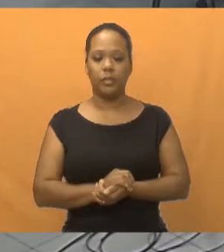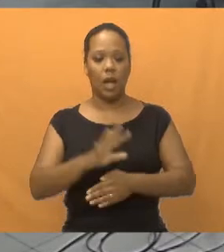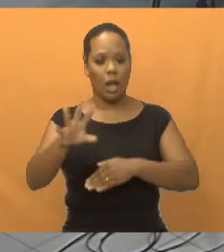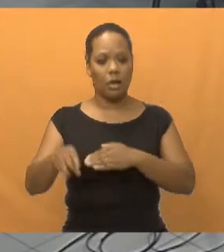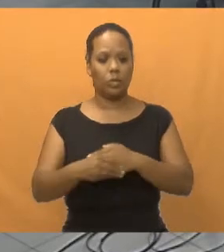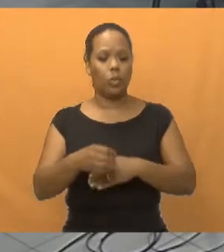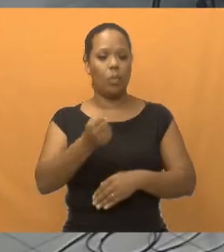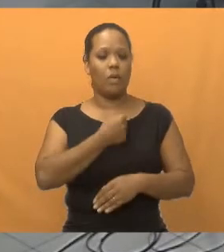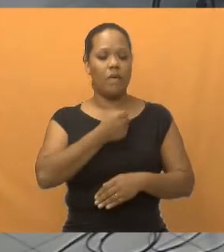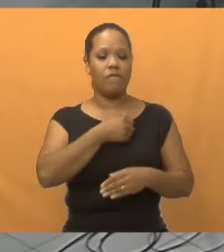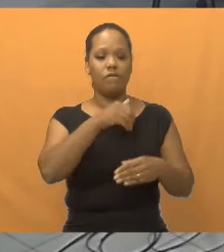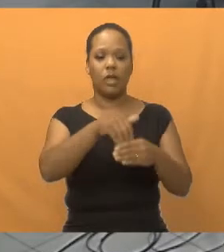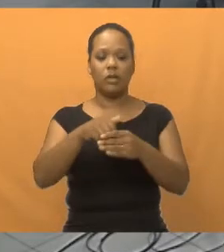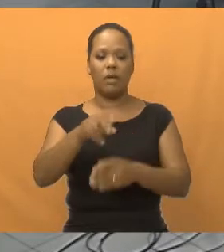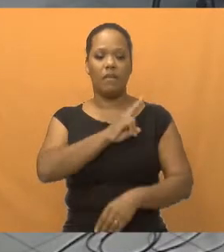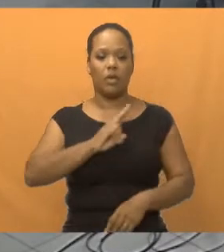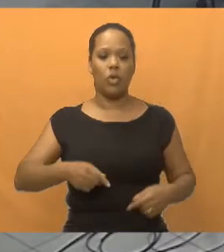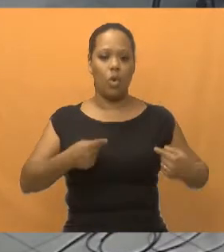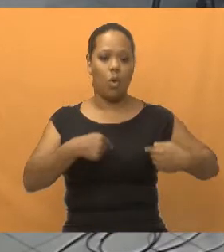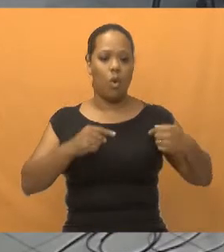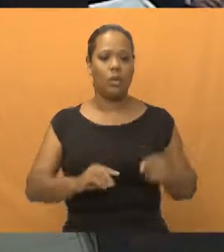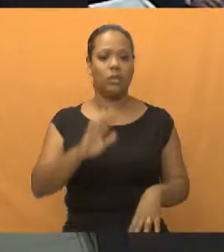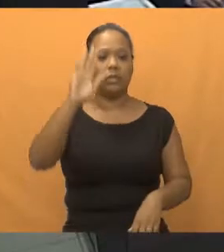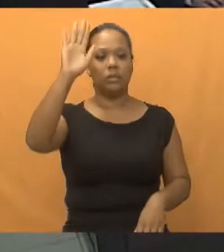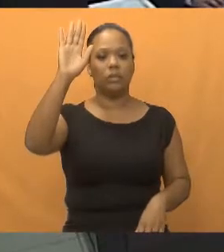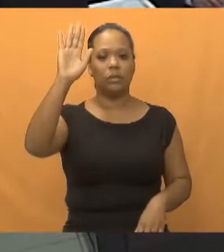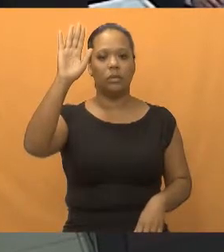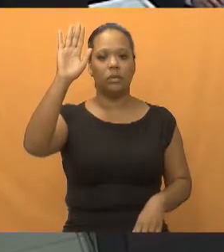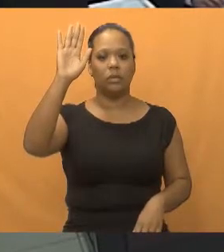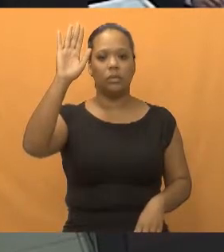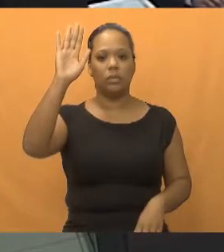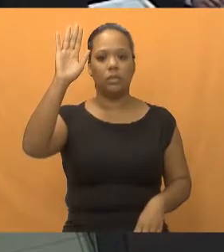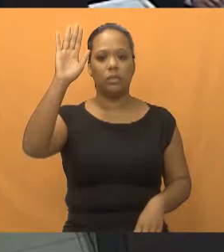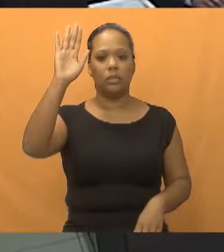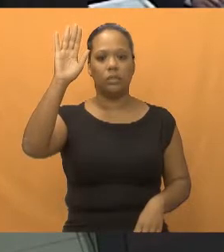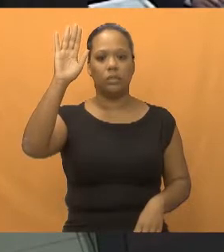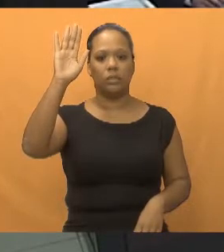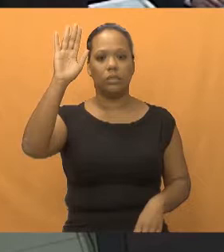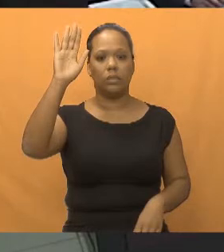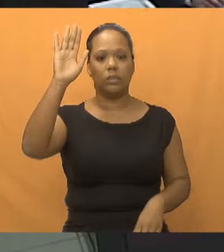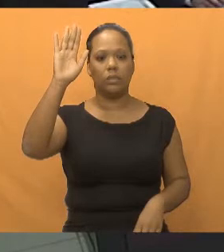Emenda número 1 em votação. Os vereadores contrários se manifestem levantando o braço.